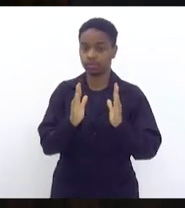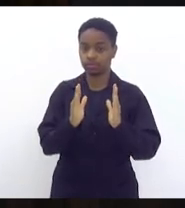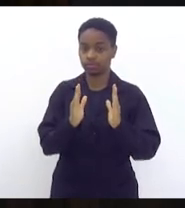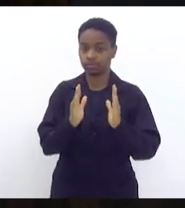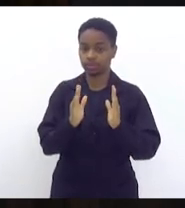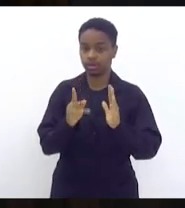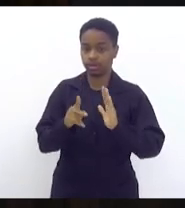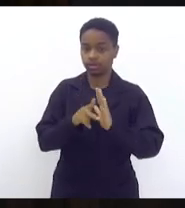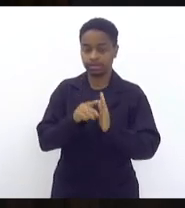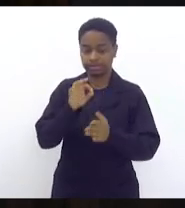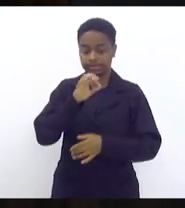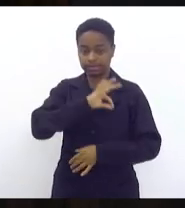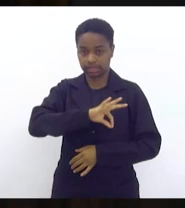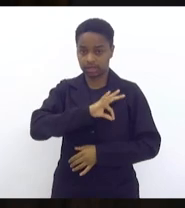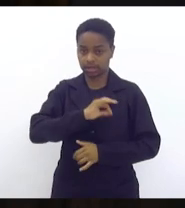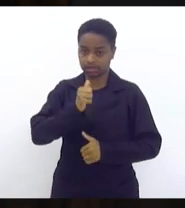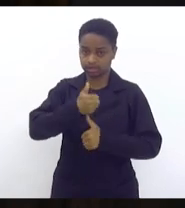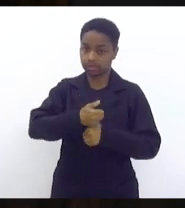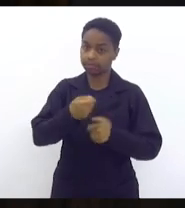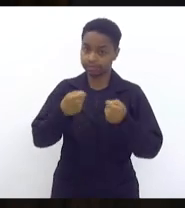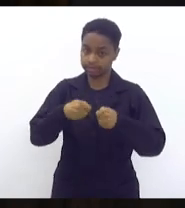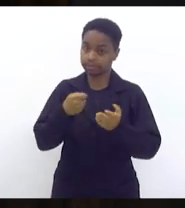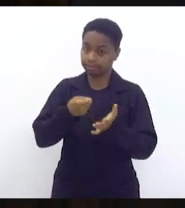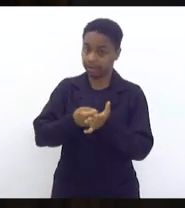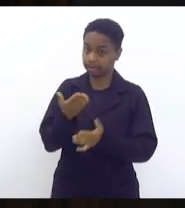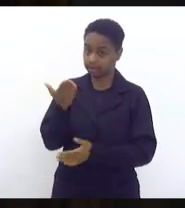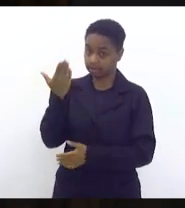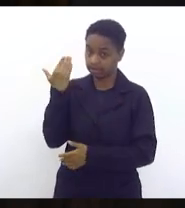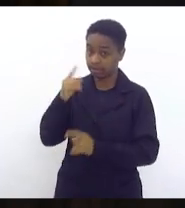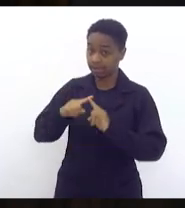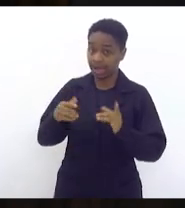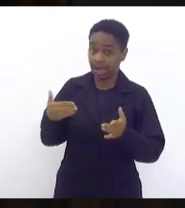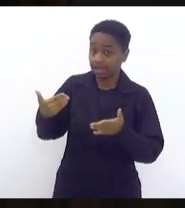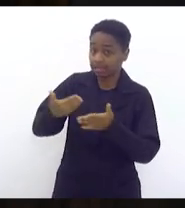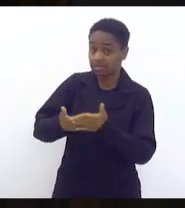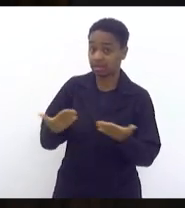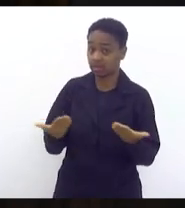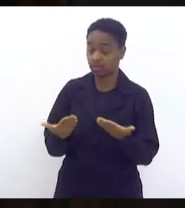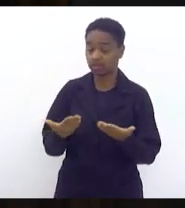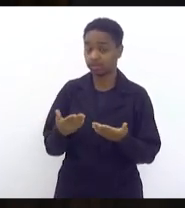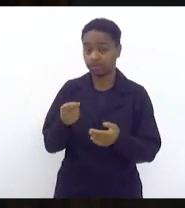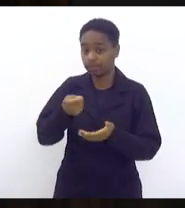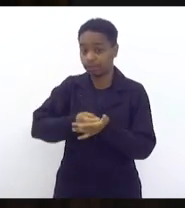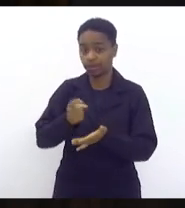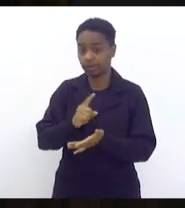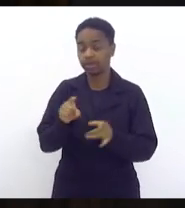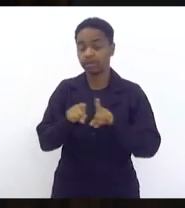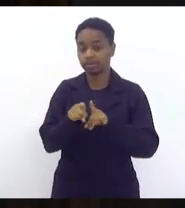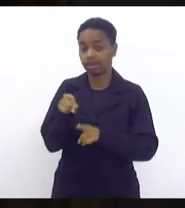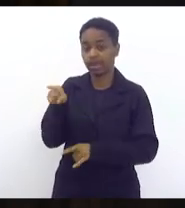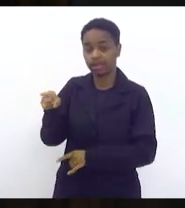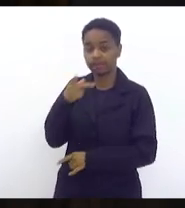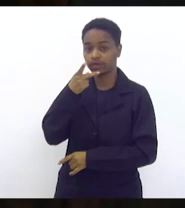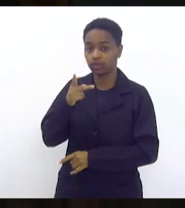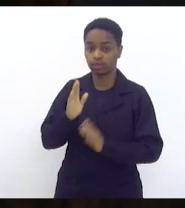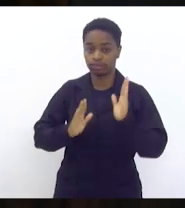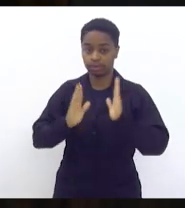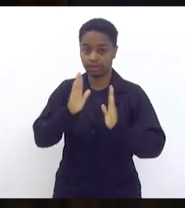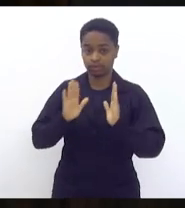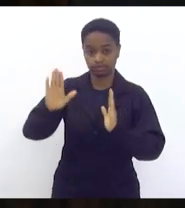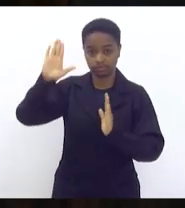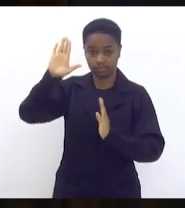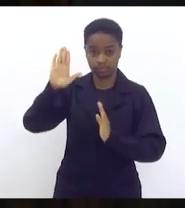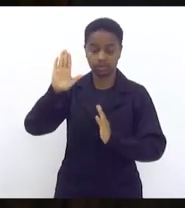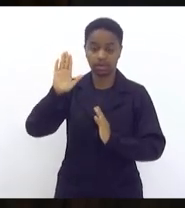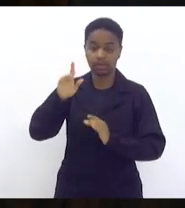A segunda fase da reposição salarial, que já deveria ter sido pago, e que, entre outras coisas, foi dito por ele durante o período eleitoral, que o Rio de